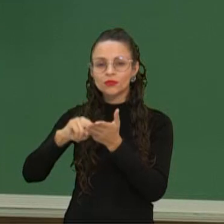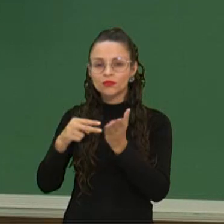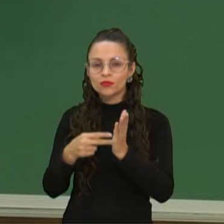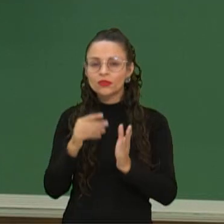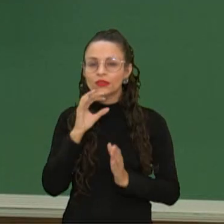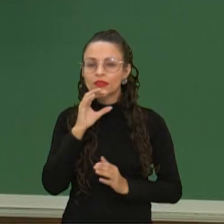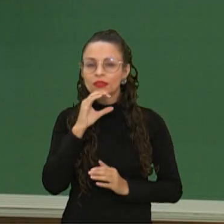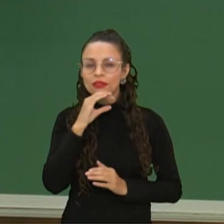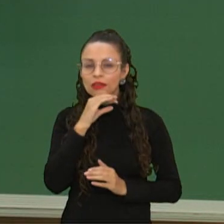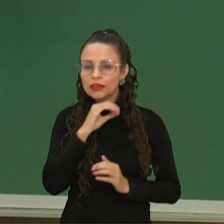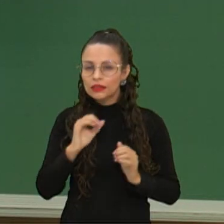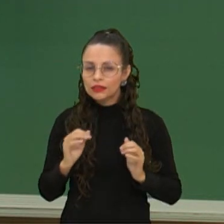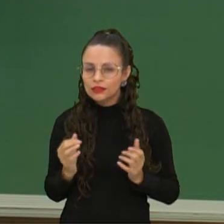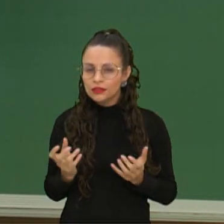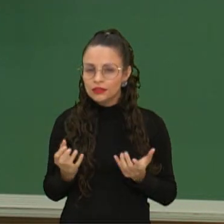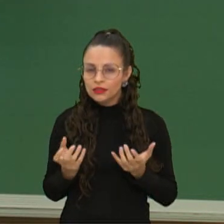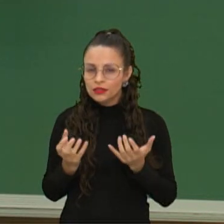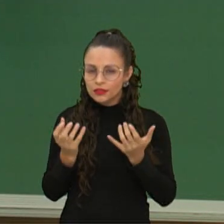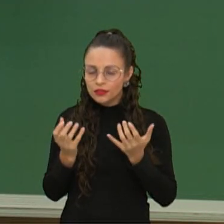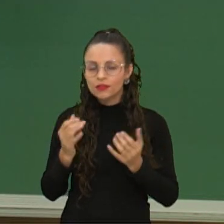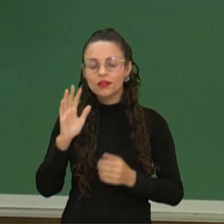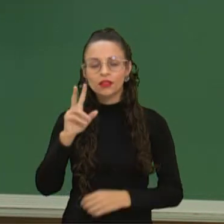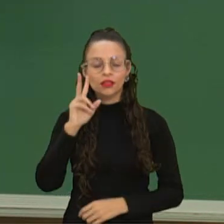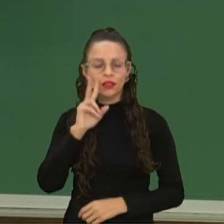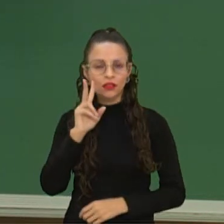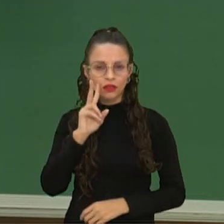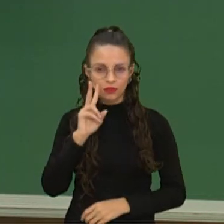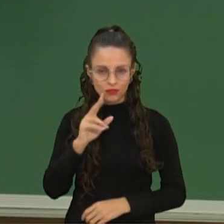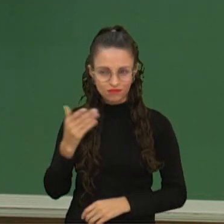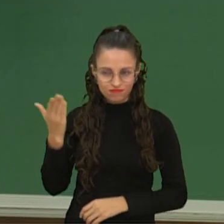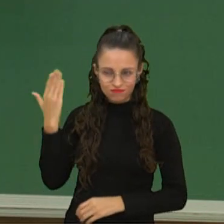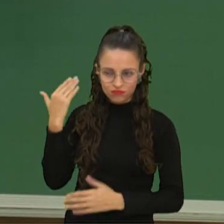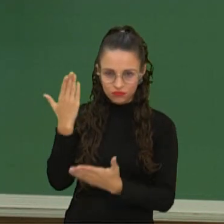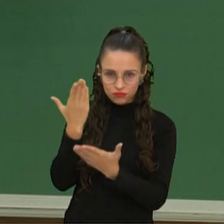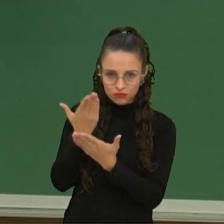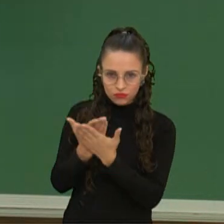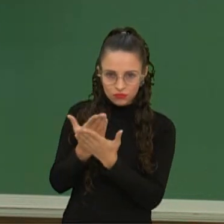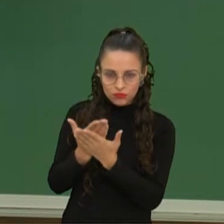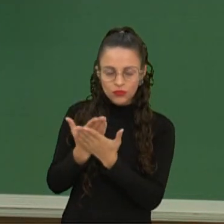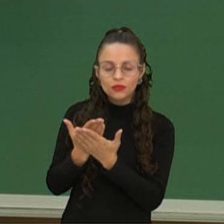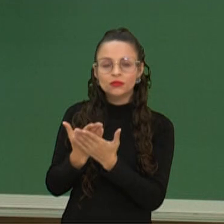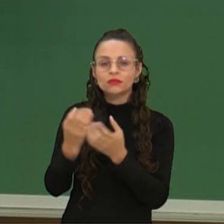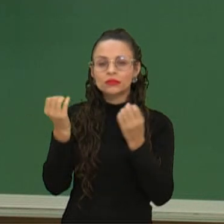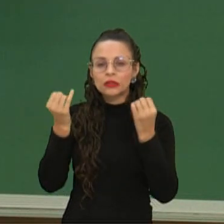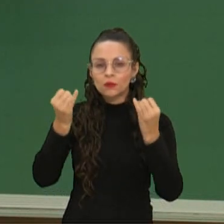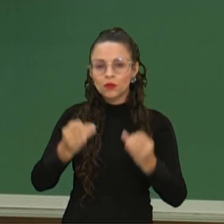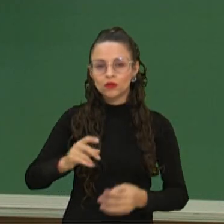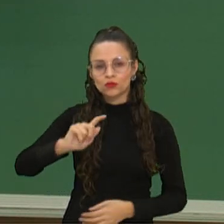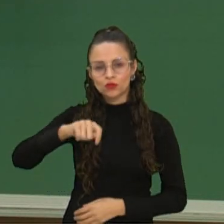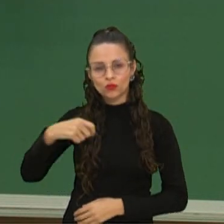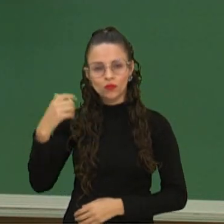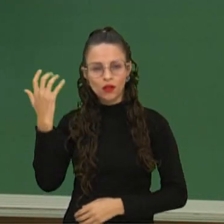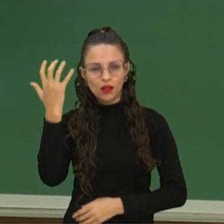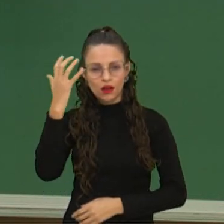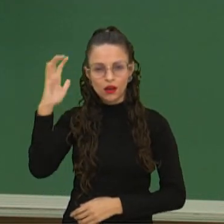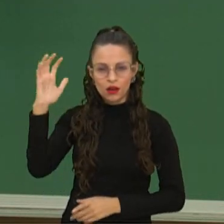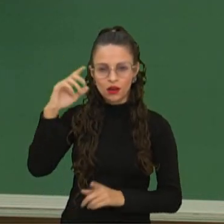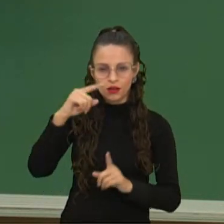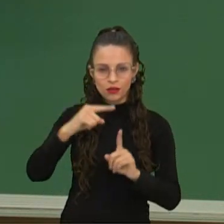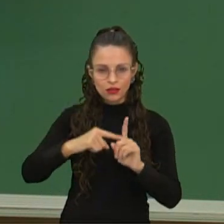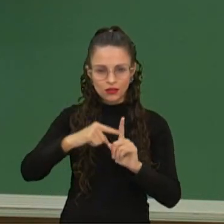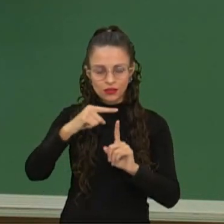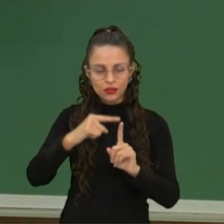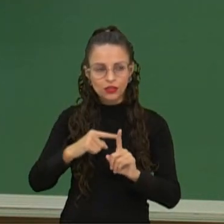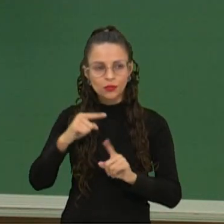falando sobre temperatura e clima? A palavra warm, ela também serve como verbo, né? Ela também pode ser o verbo aquecer e